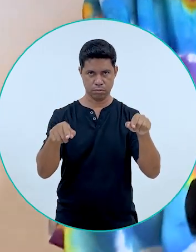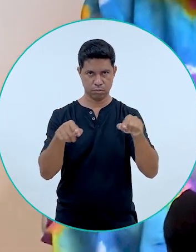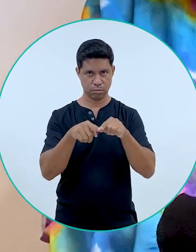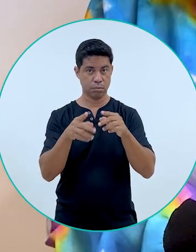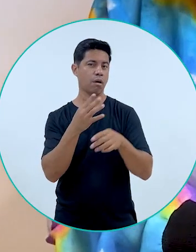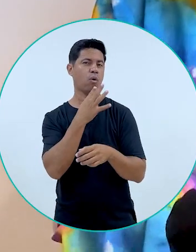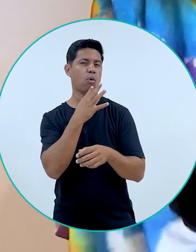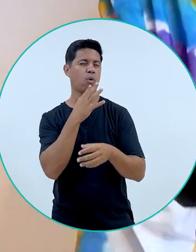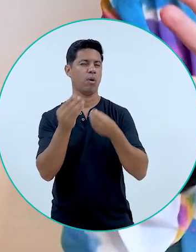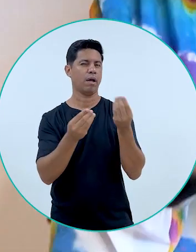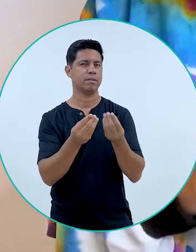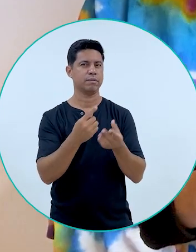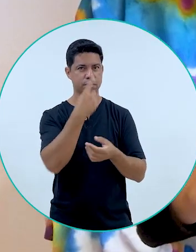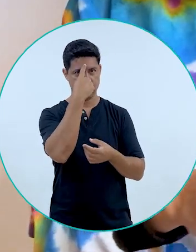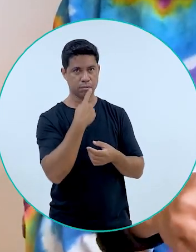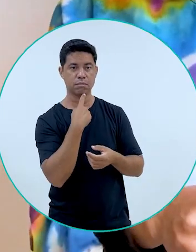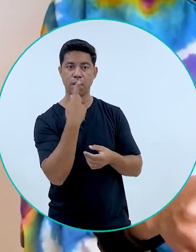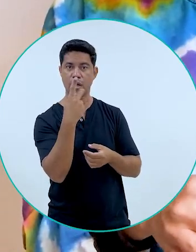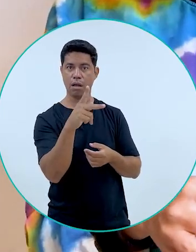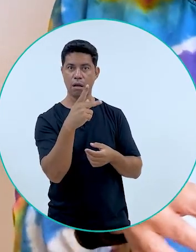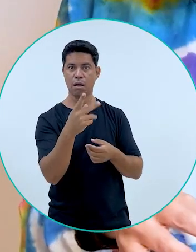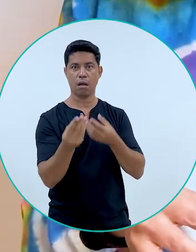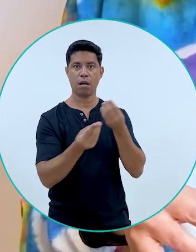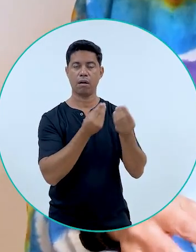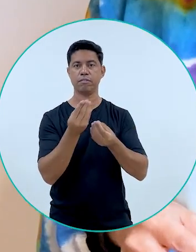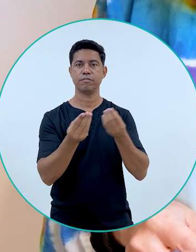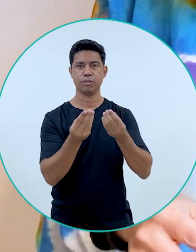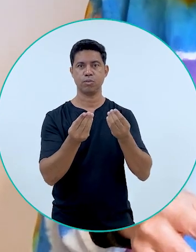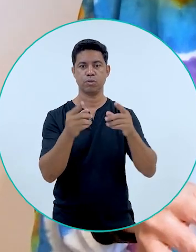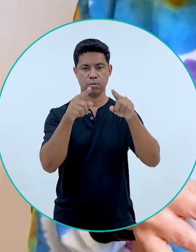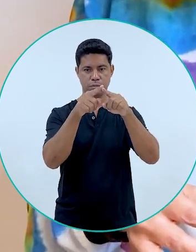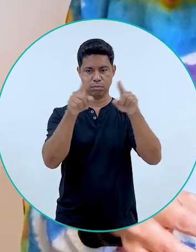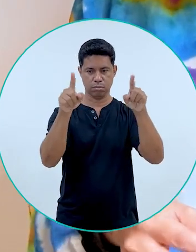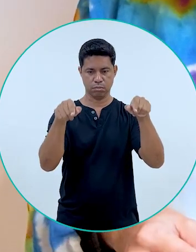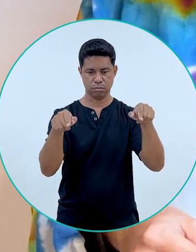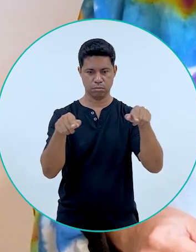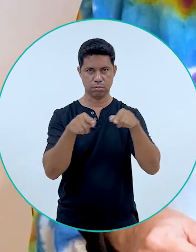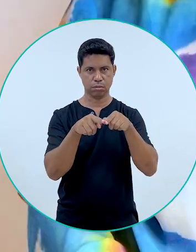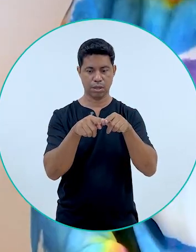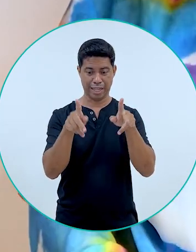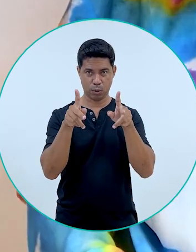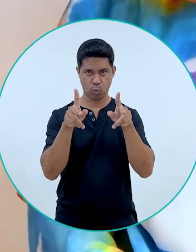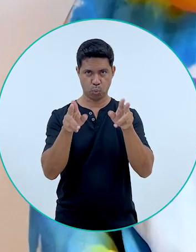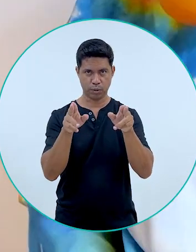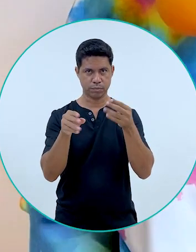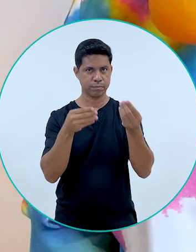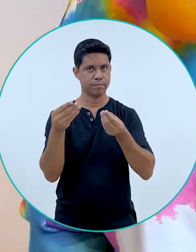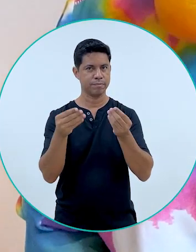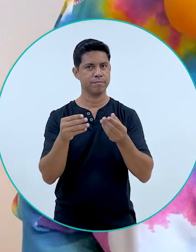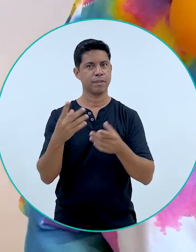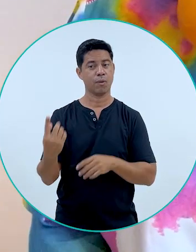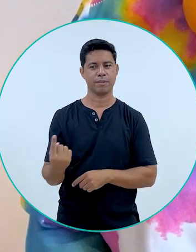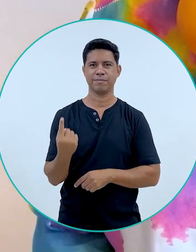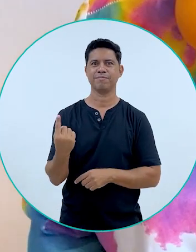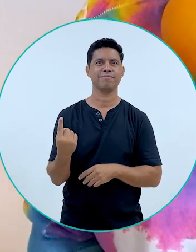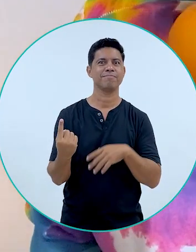Conhecemos como quadrado a figura geométrica que possui quatro lados iguais. E olha quem